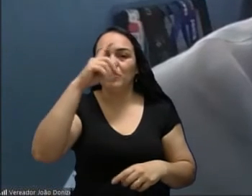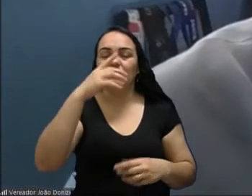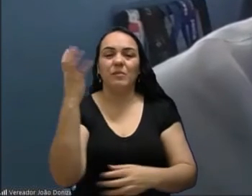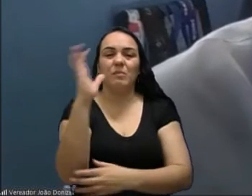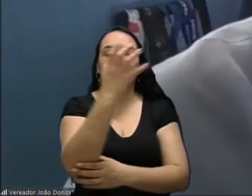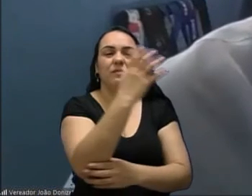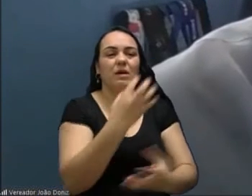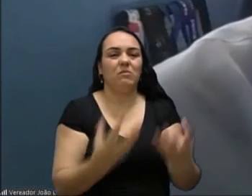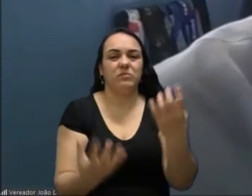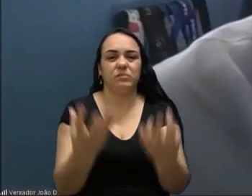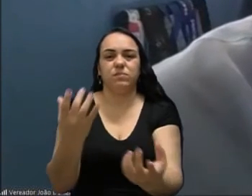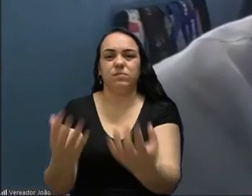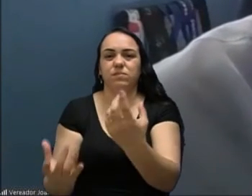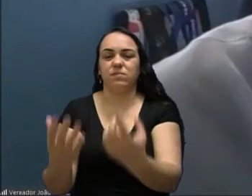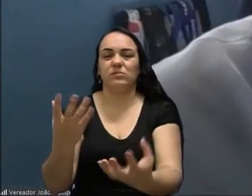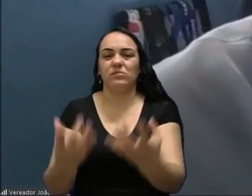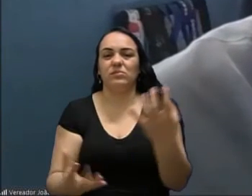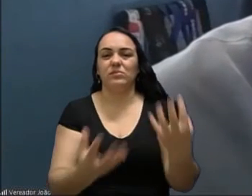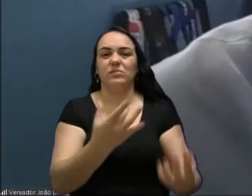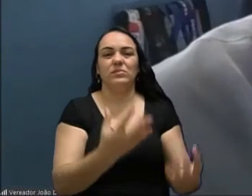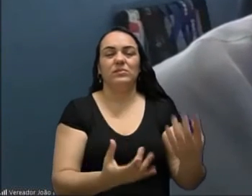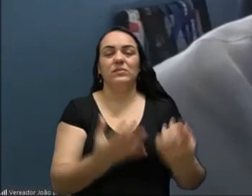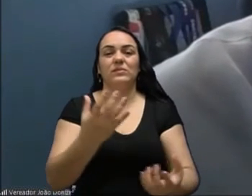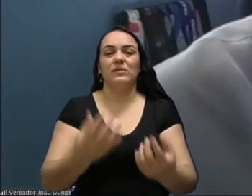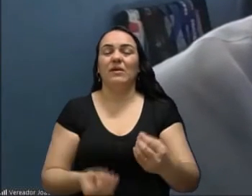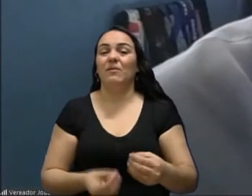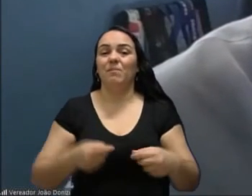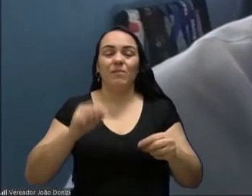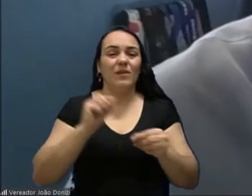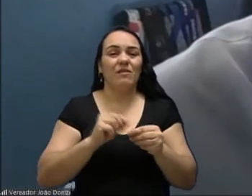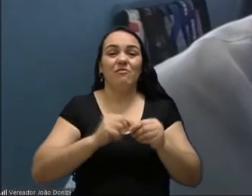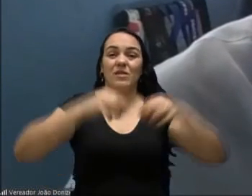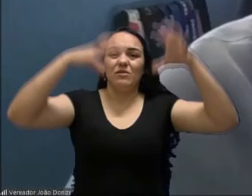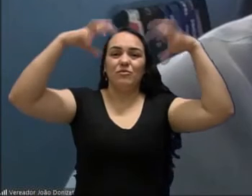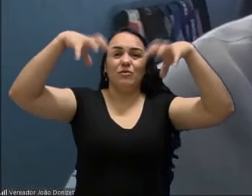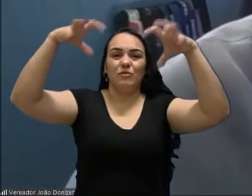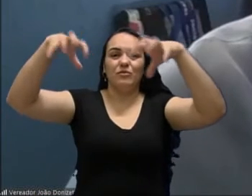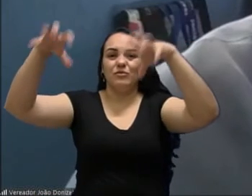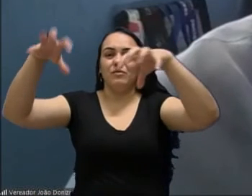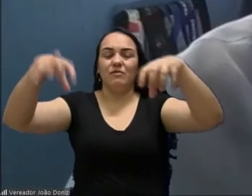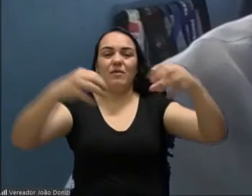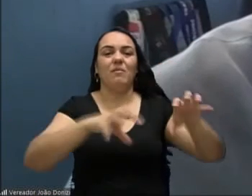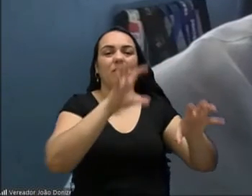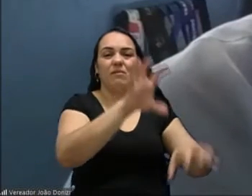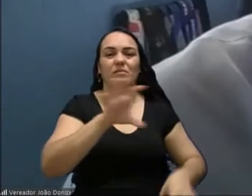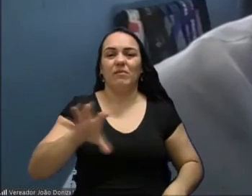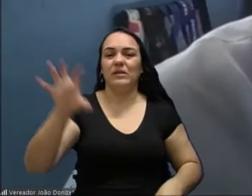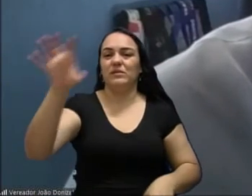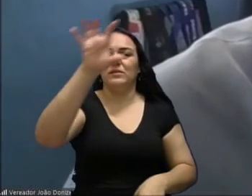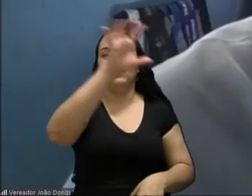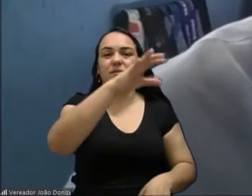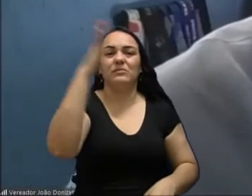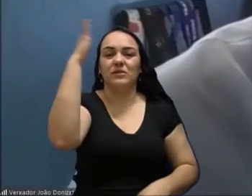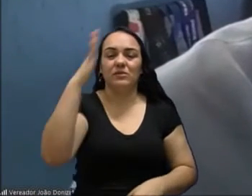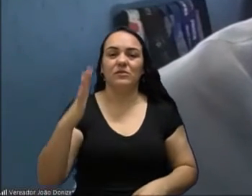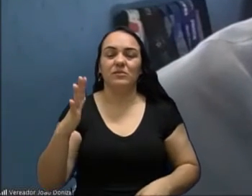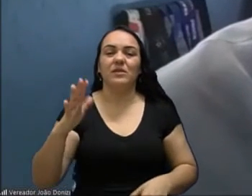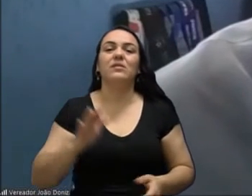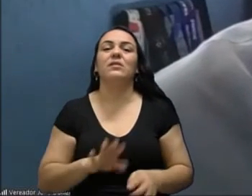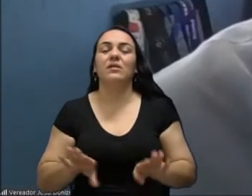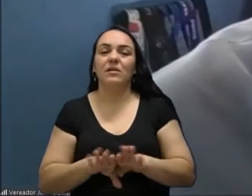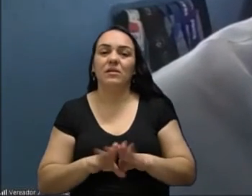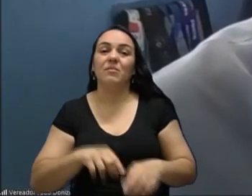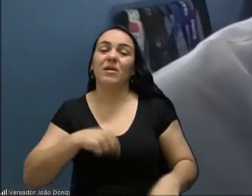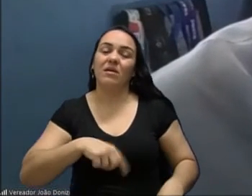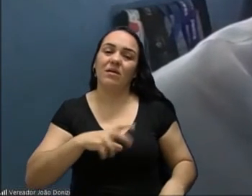com a falta de chuva principalmente nas várias regiões do Brasil nos vários biomas principalmente o Pantanal e